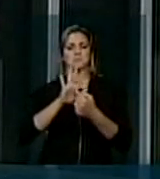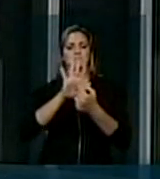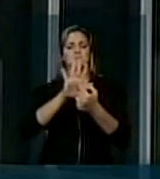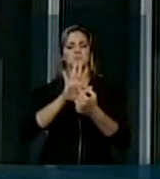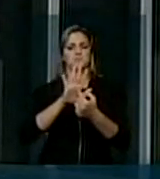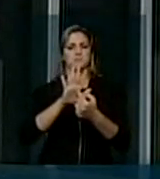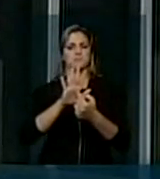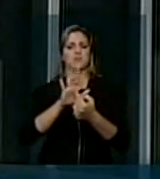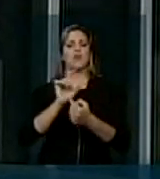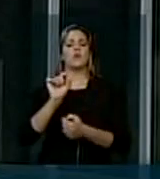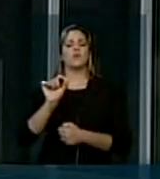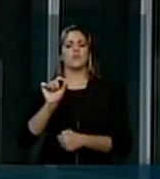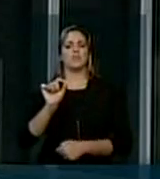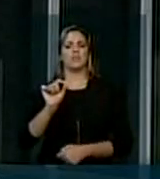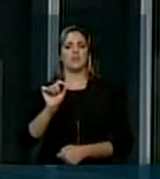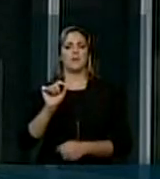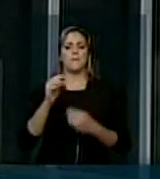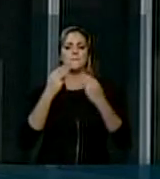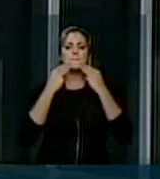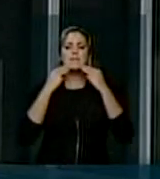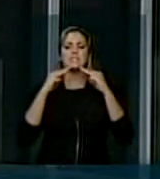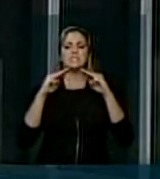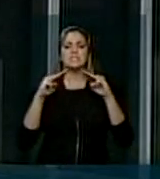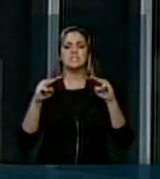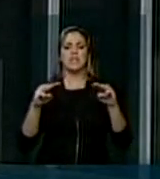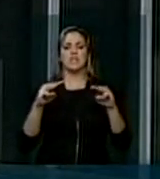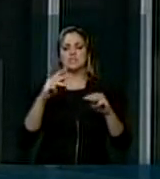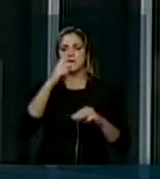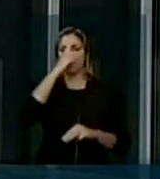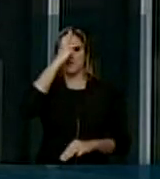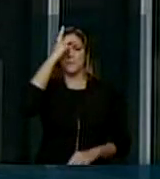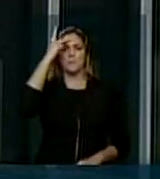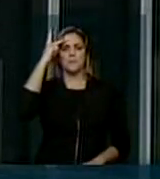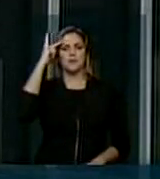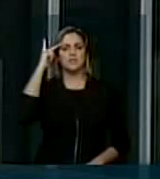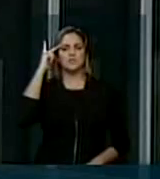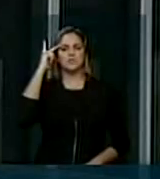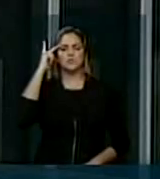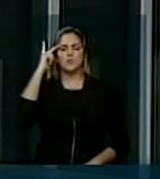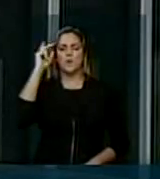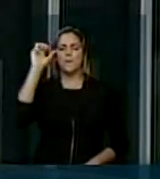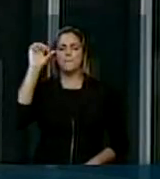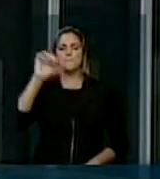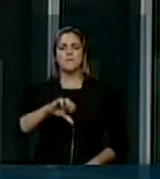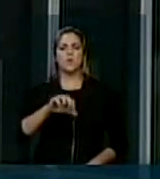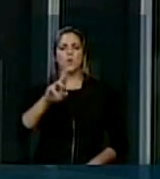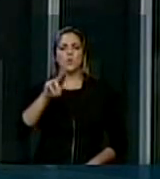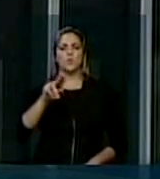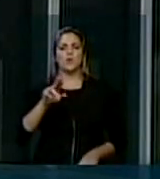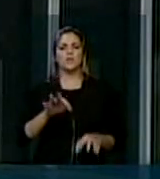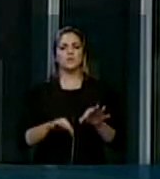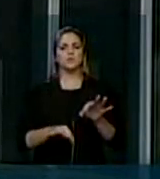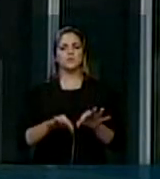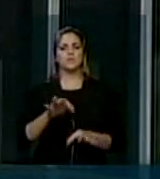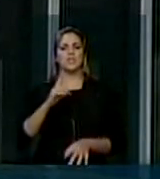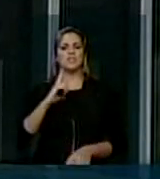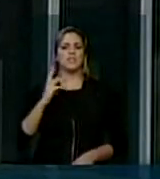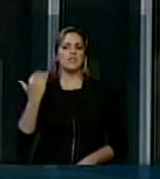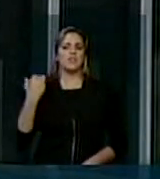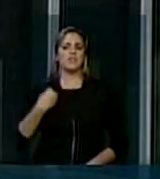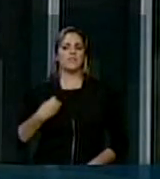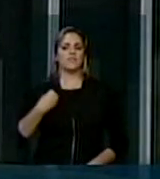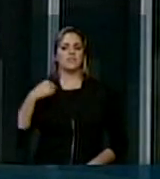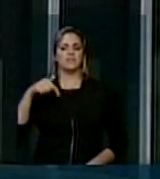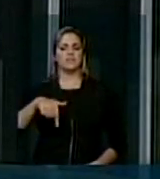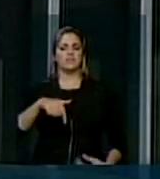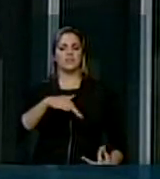manifesta, é a mensagem do homem mais injustiçado que já viveu na